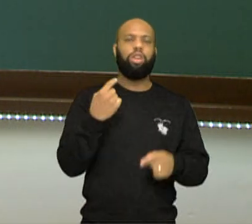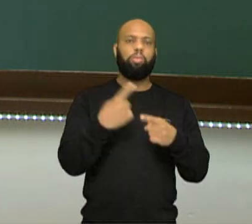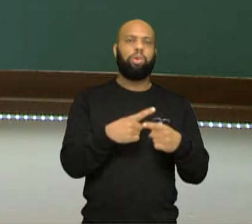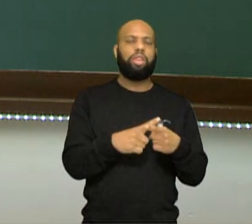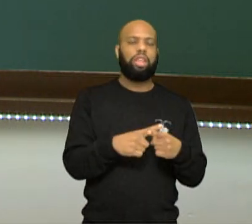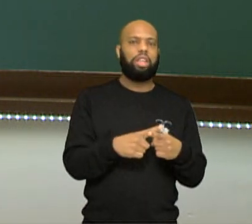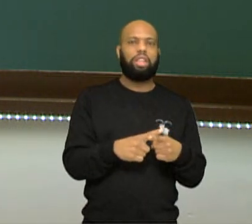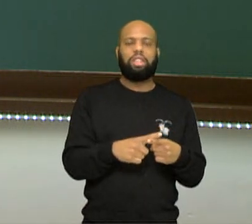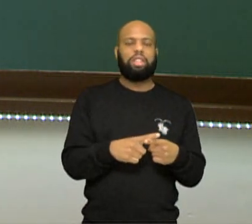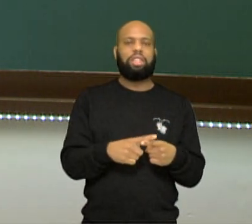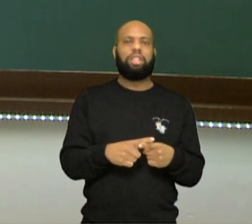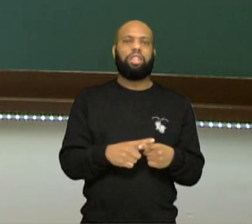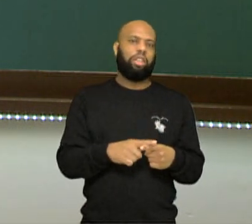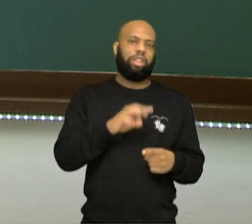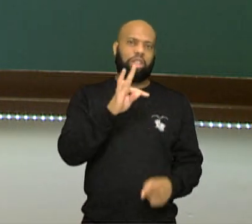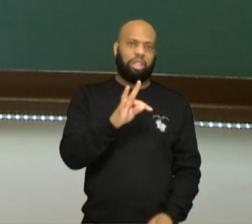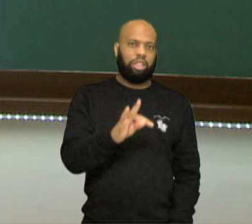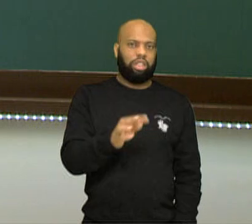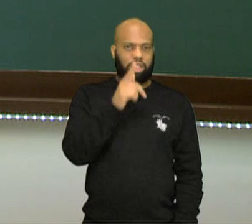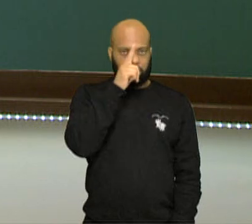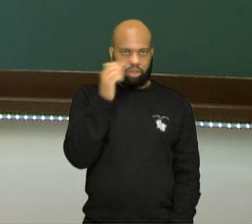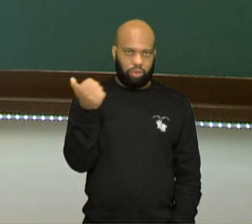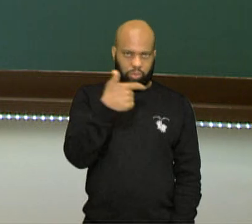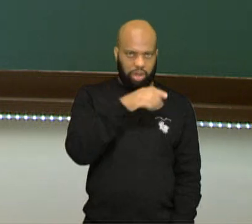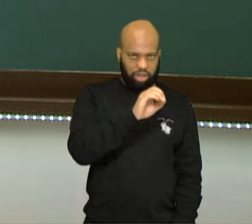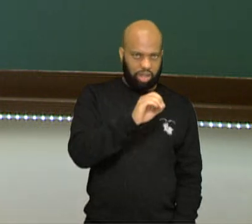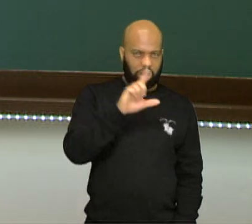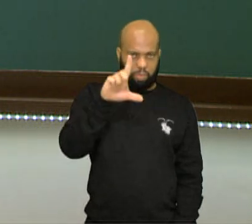nem positivo, nem acima de zero, nem abaixo de